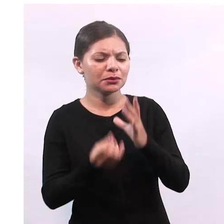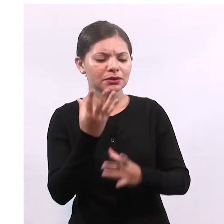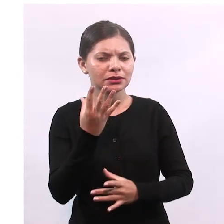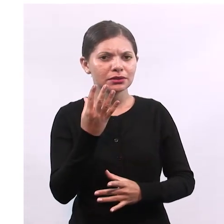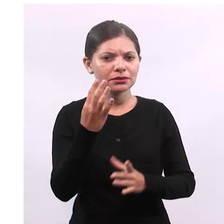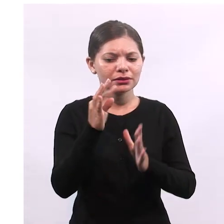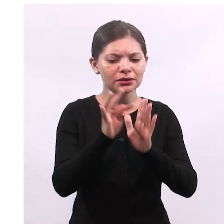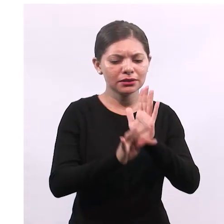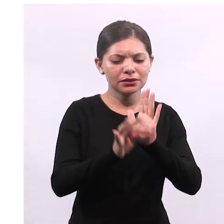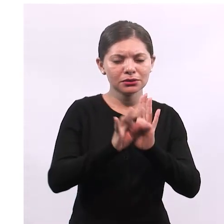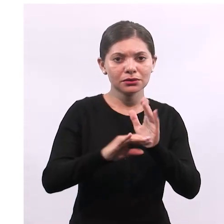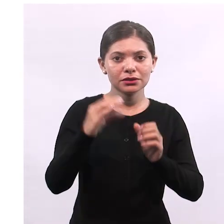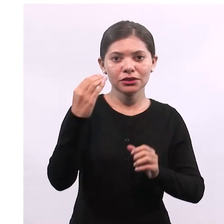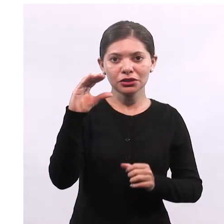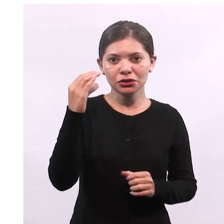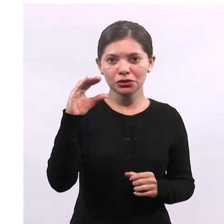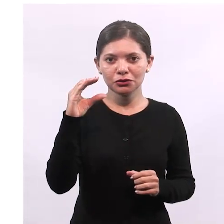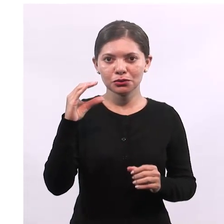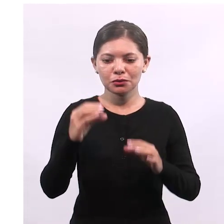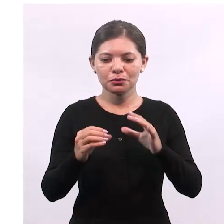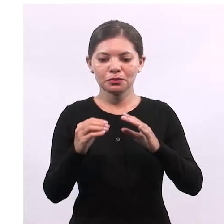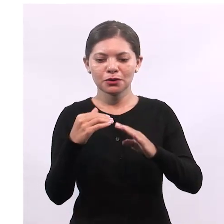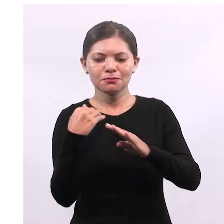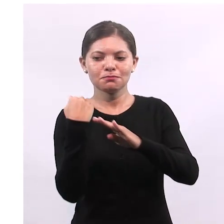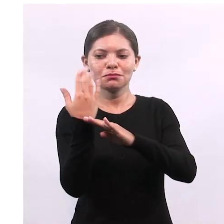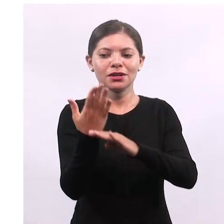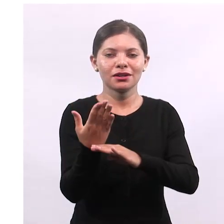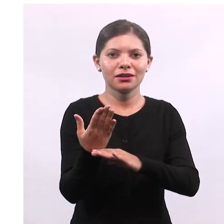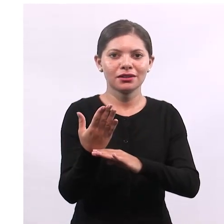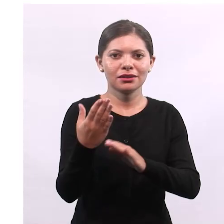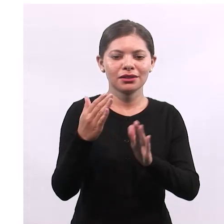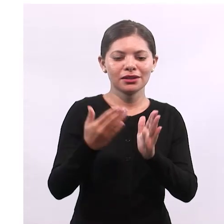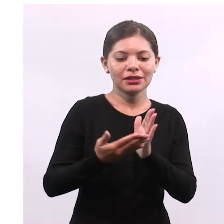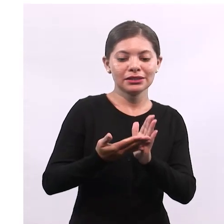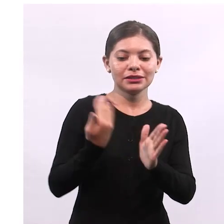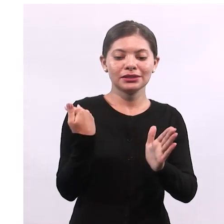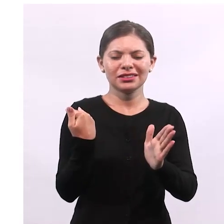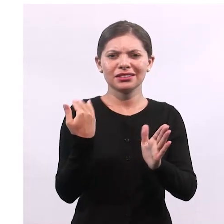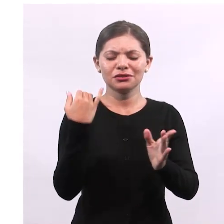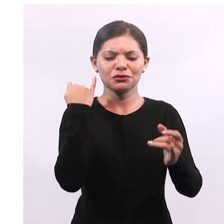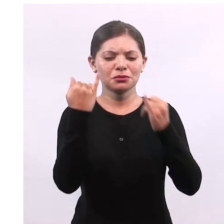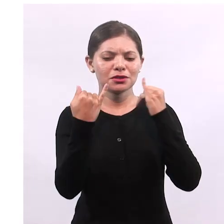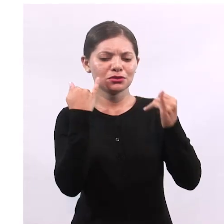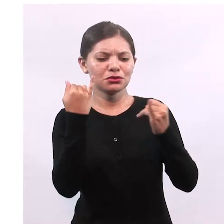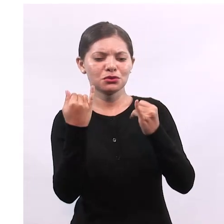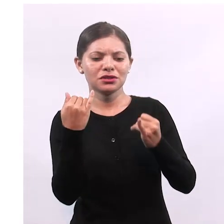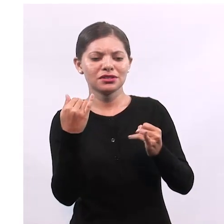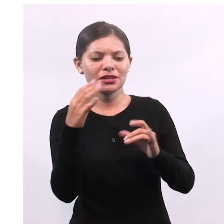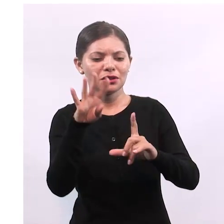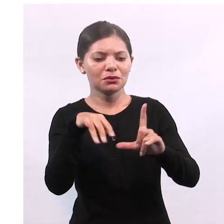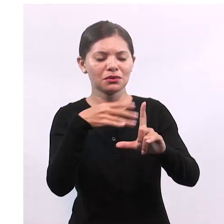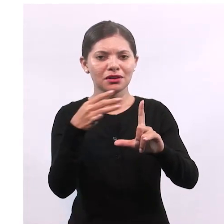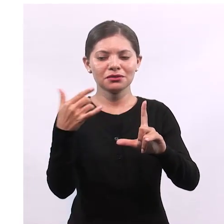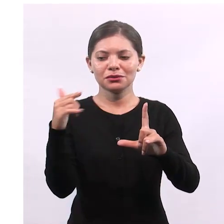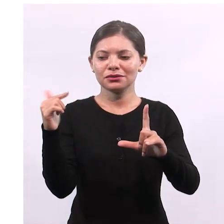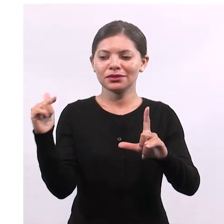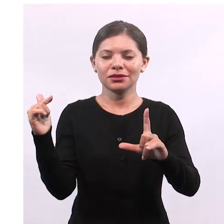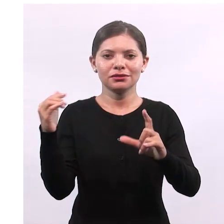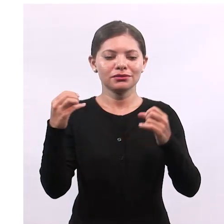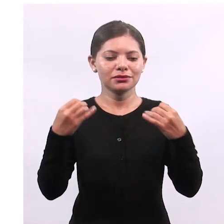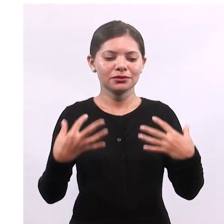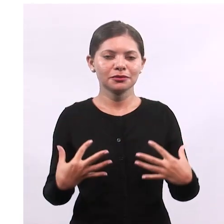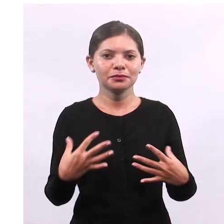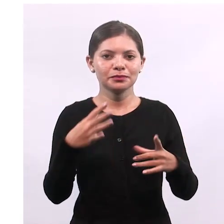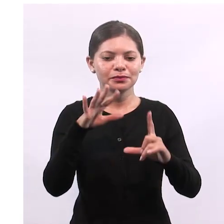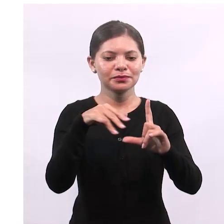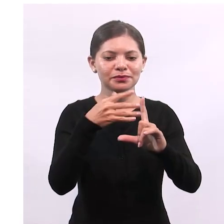científico com base estatística você pode extrapolar a interpretação do gráfico tirando informações que não estão no gráfico você não vai só